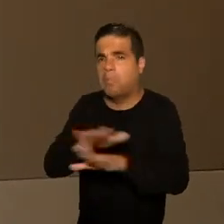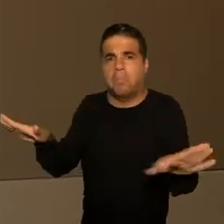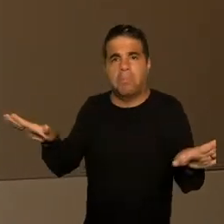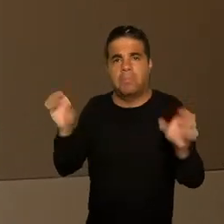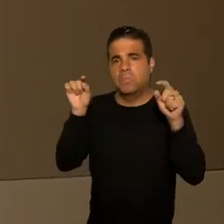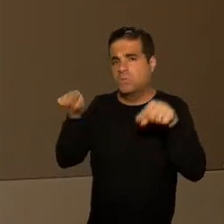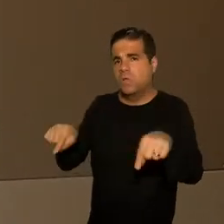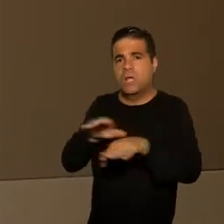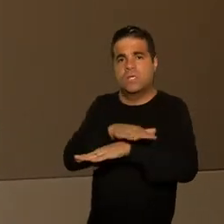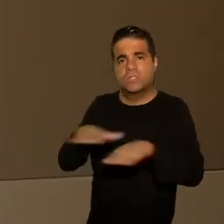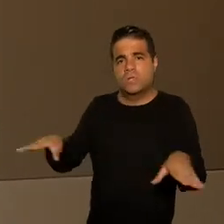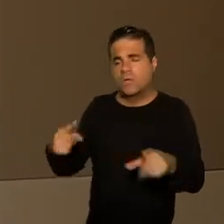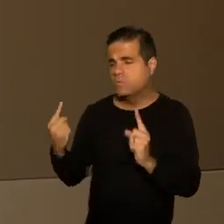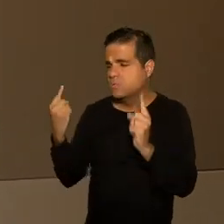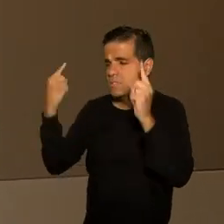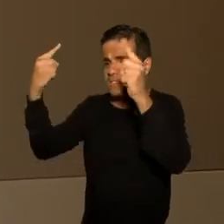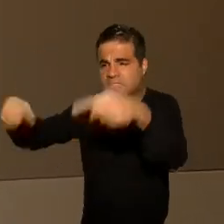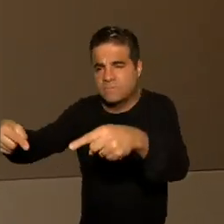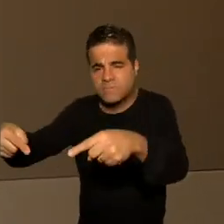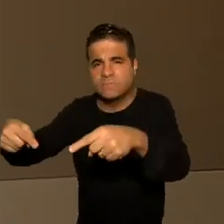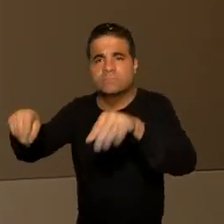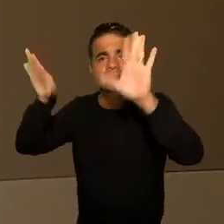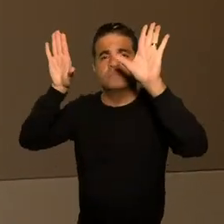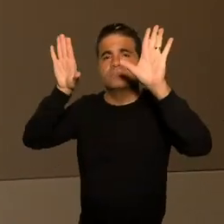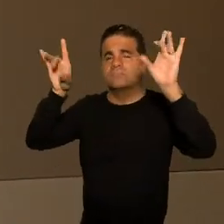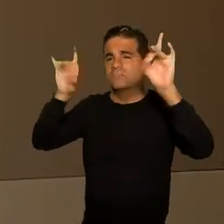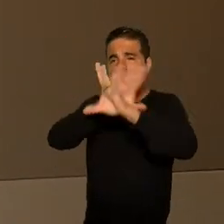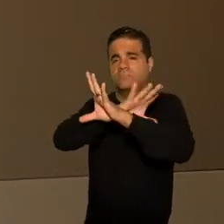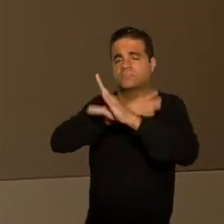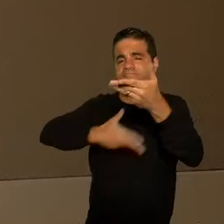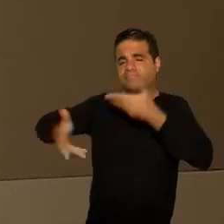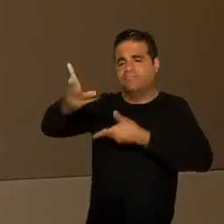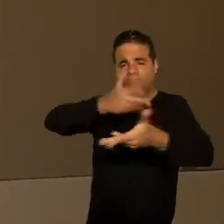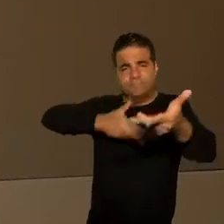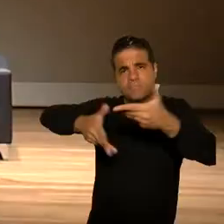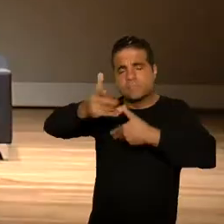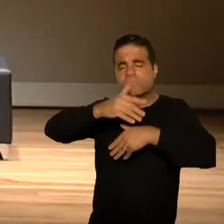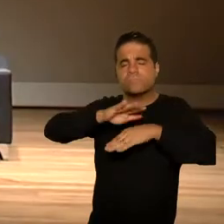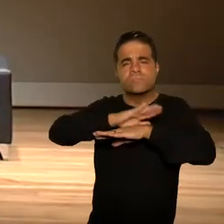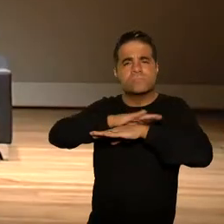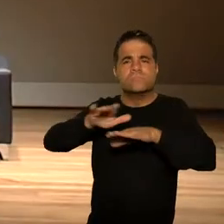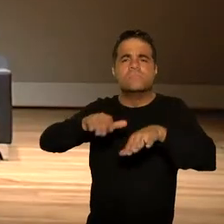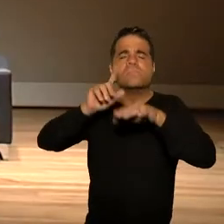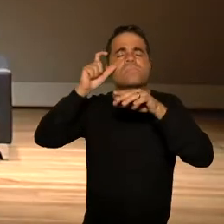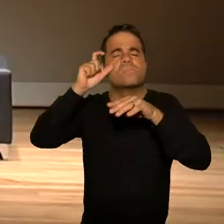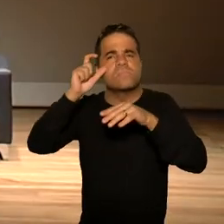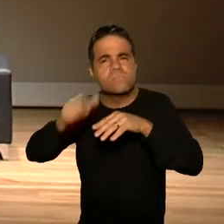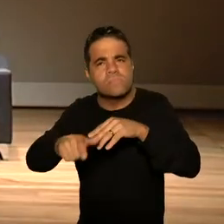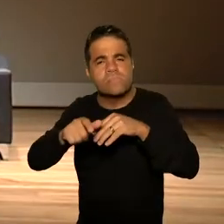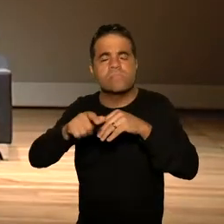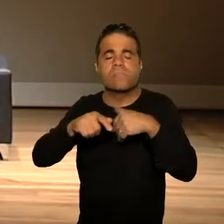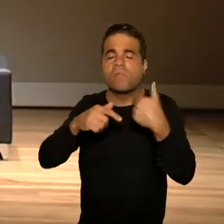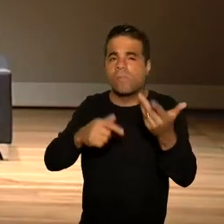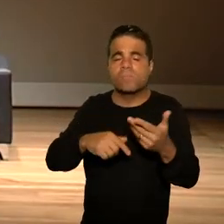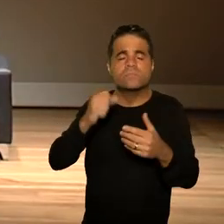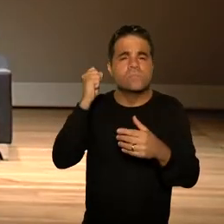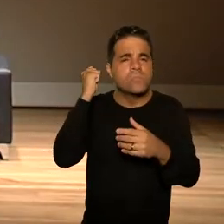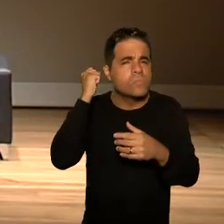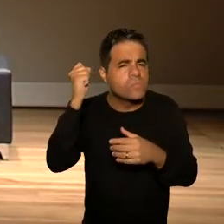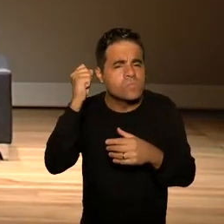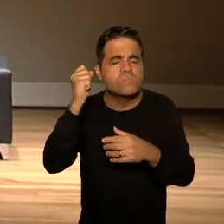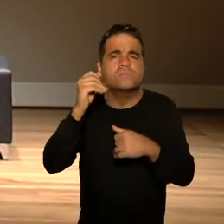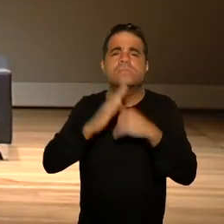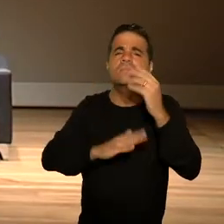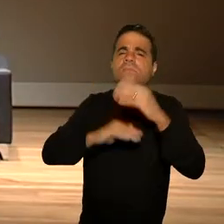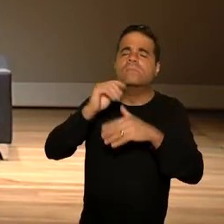naquele momento e os desafios são colocados nessas relações né então é muito interessante porque é muito potente